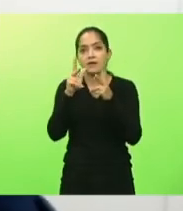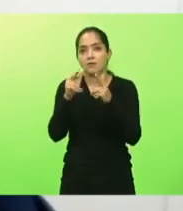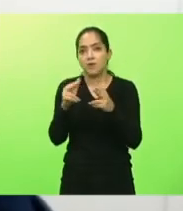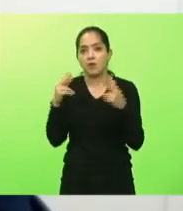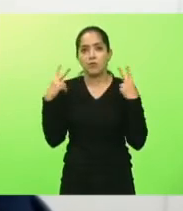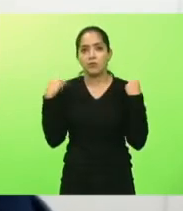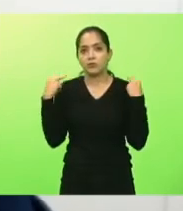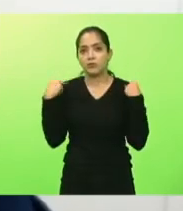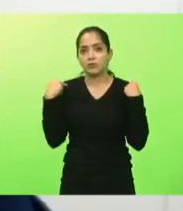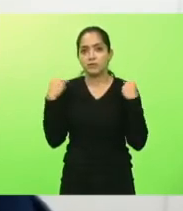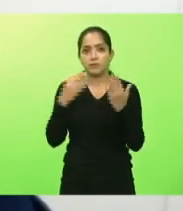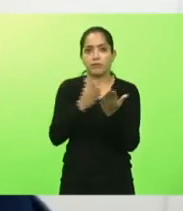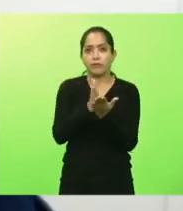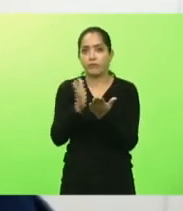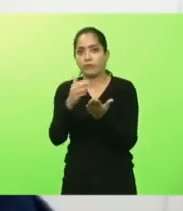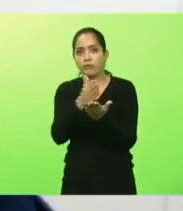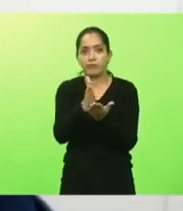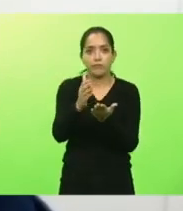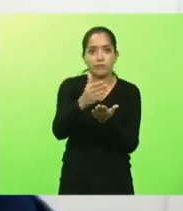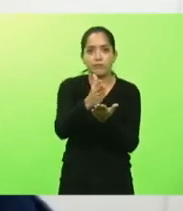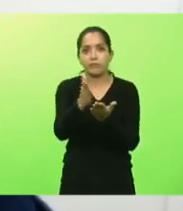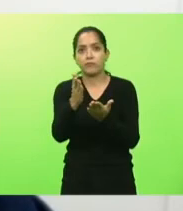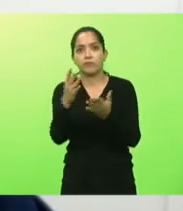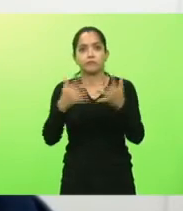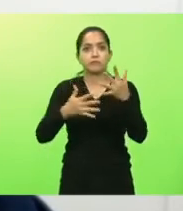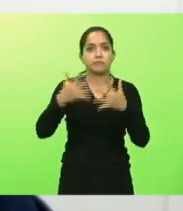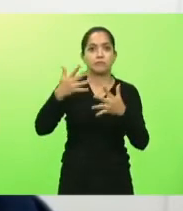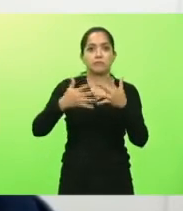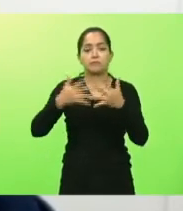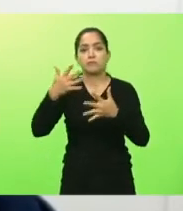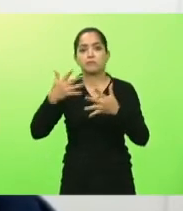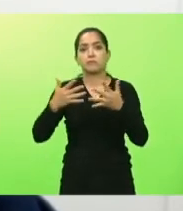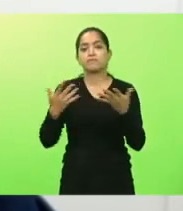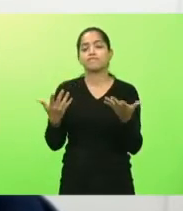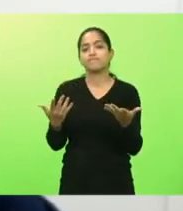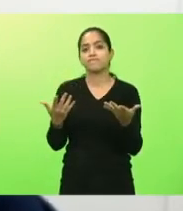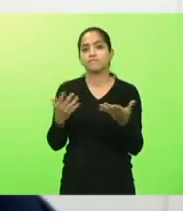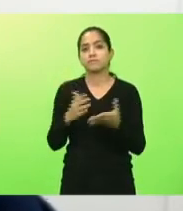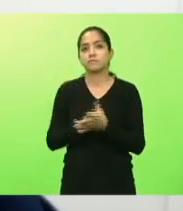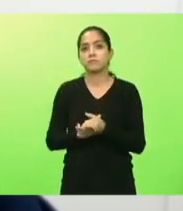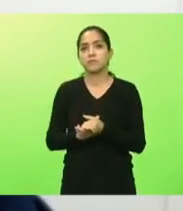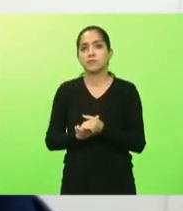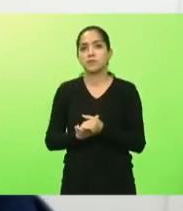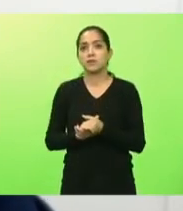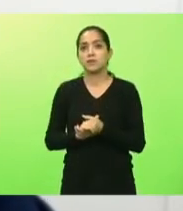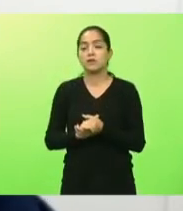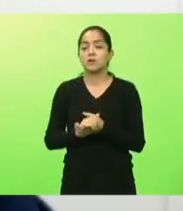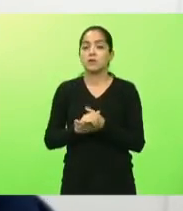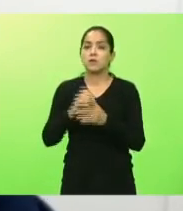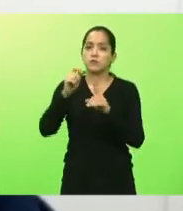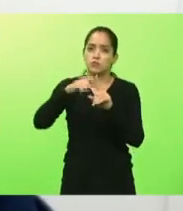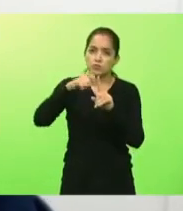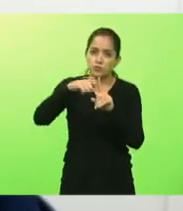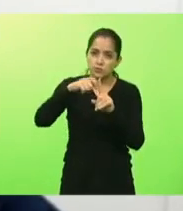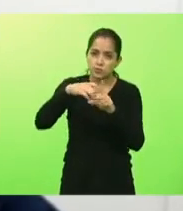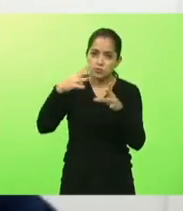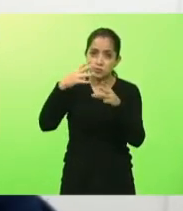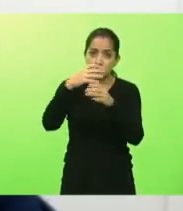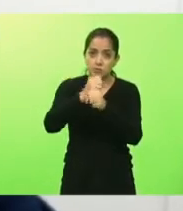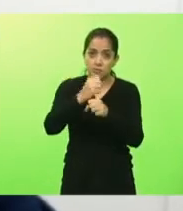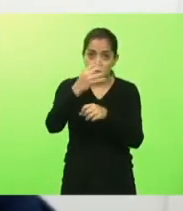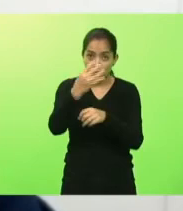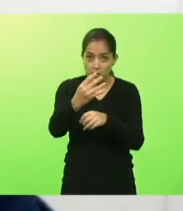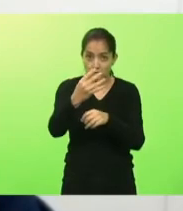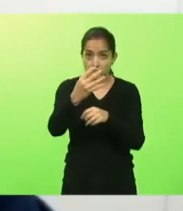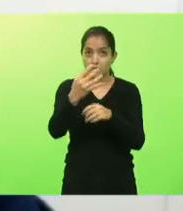e deixar Santa Catarina numa situação muito grave. Todos esses meses, 4 meses, o governo do